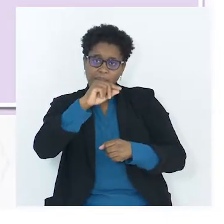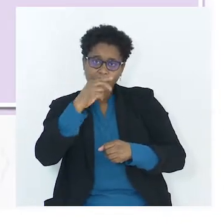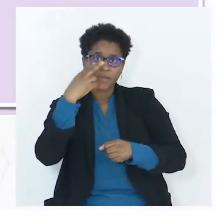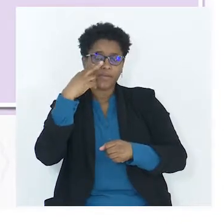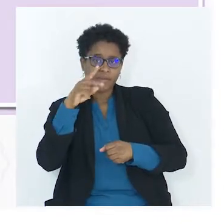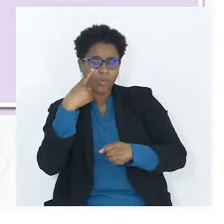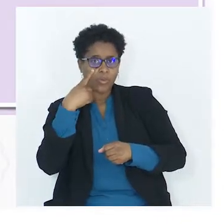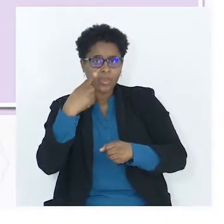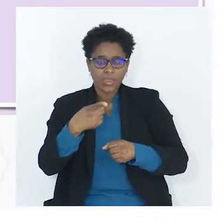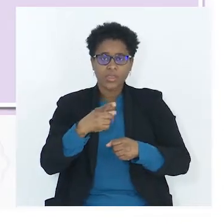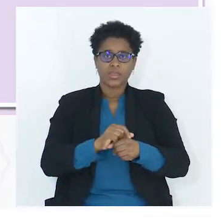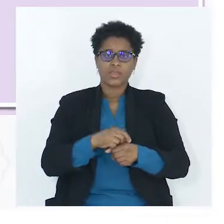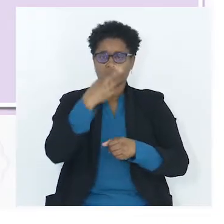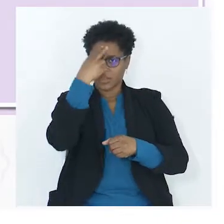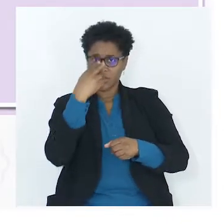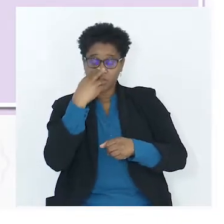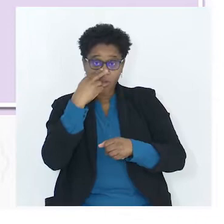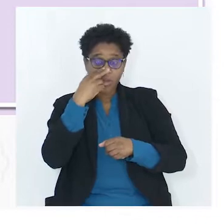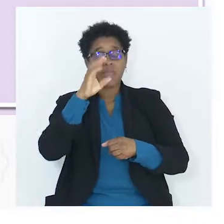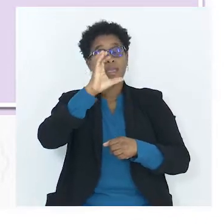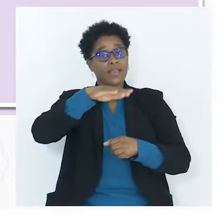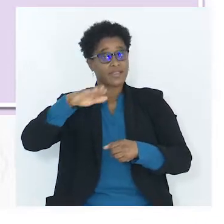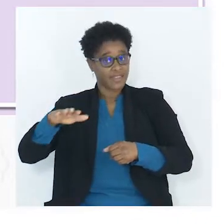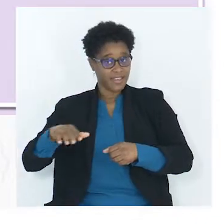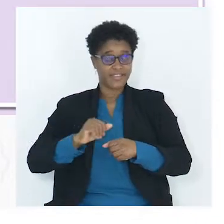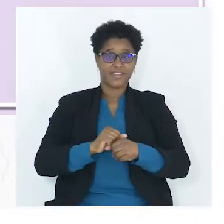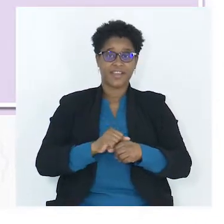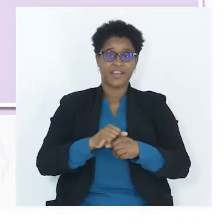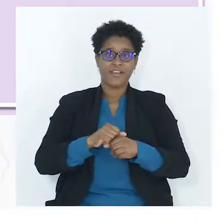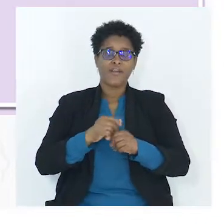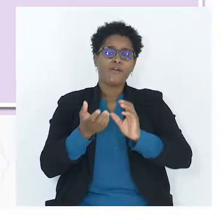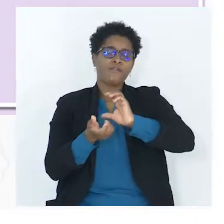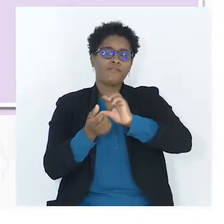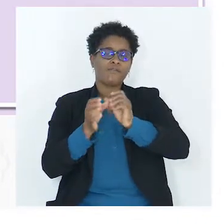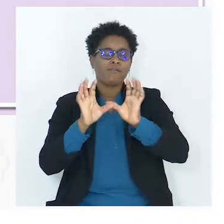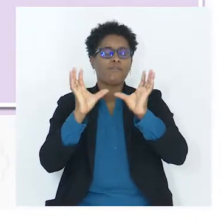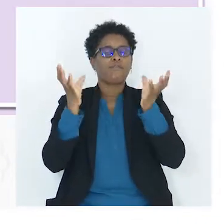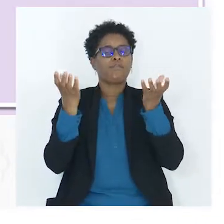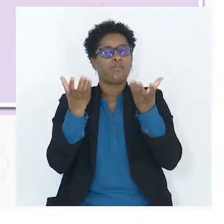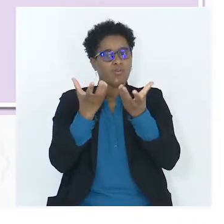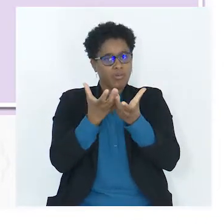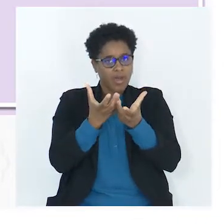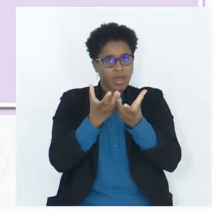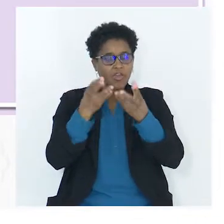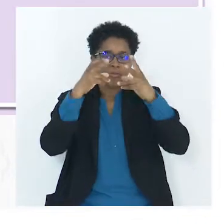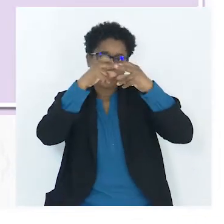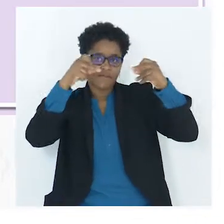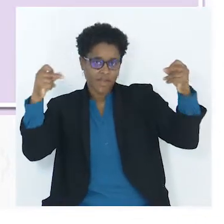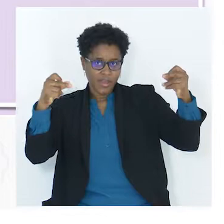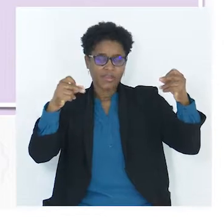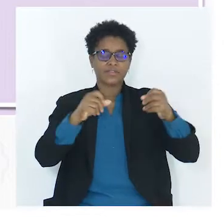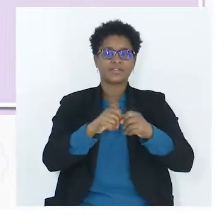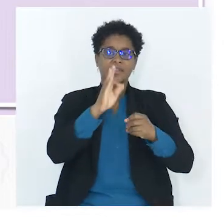reconhecer que a história é uma ciência, formular uma definição de